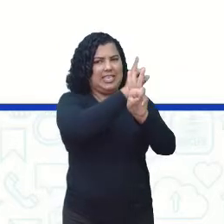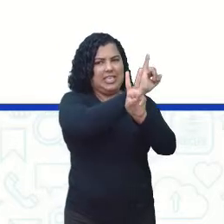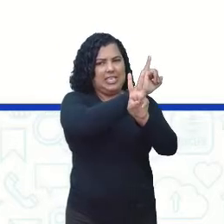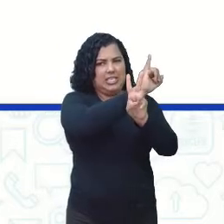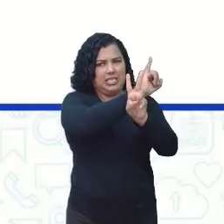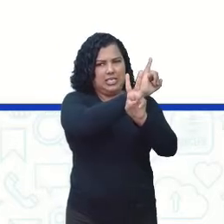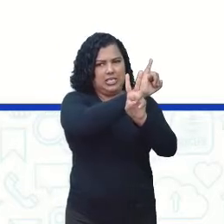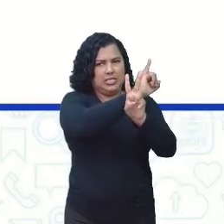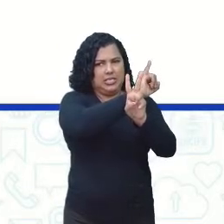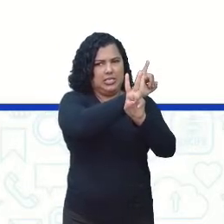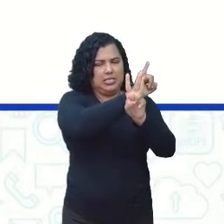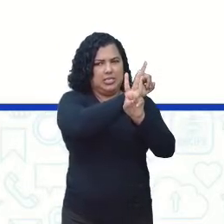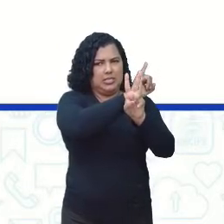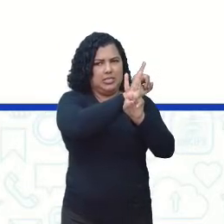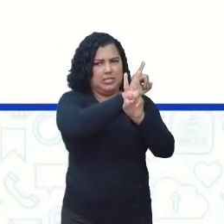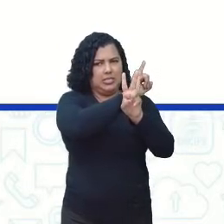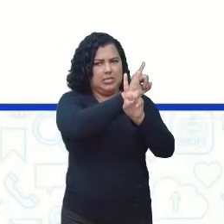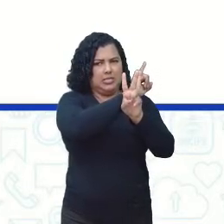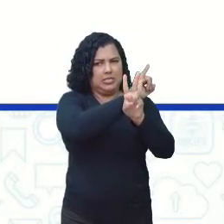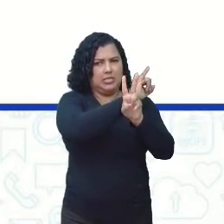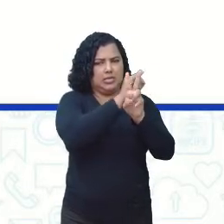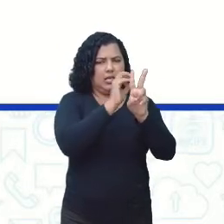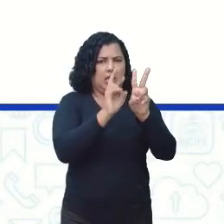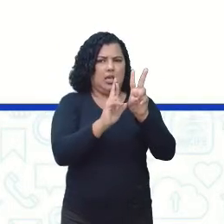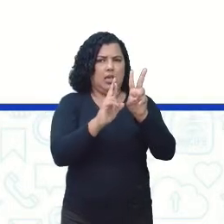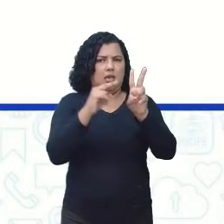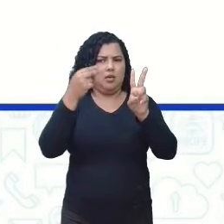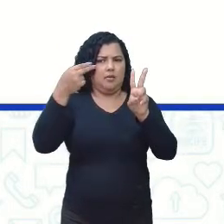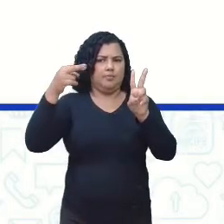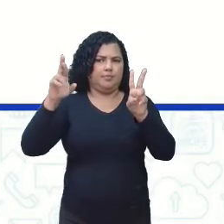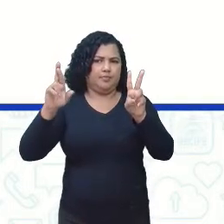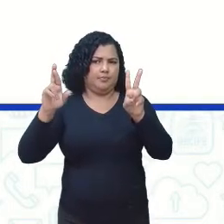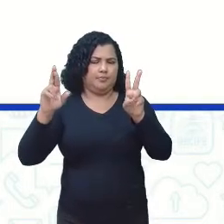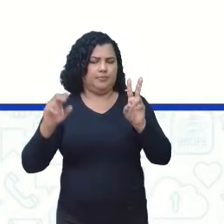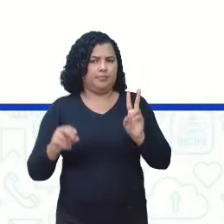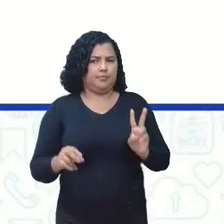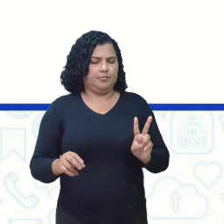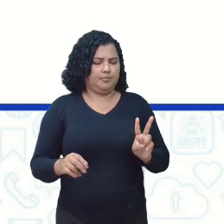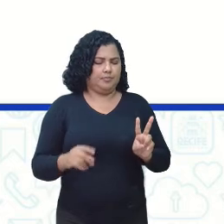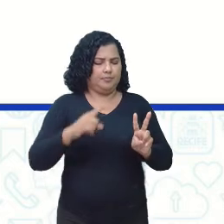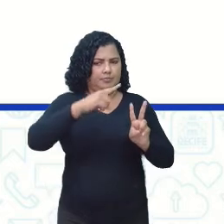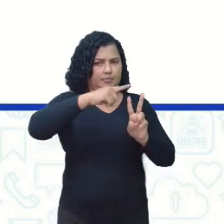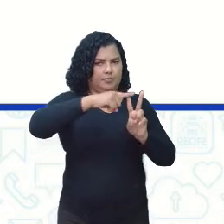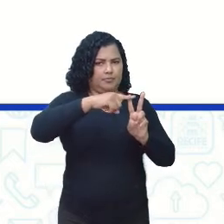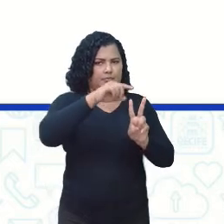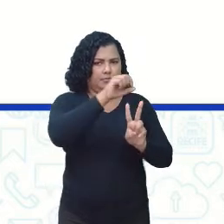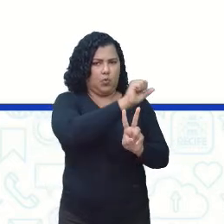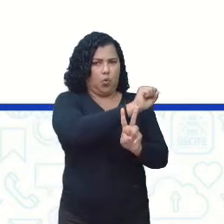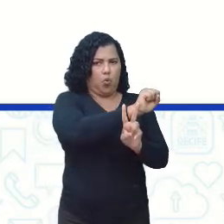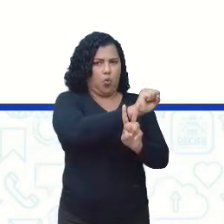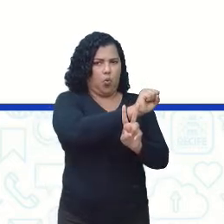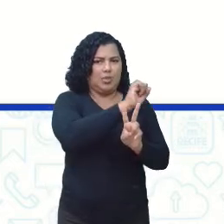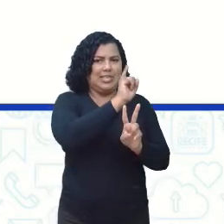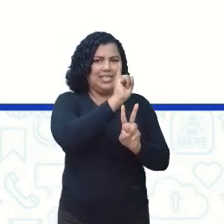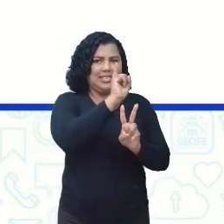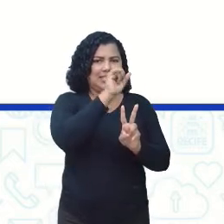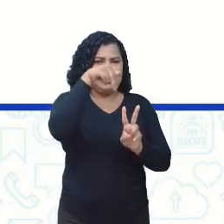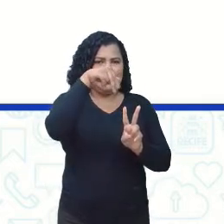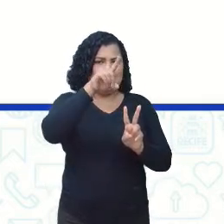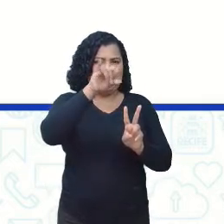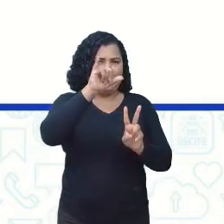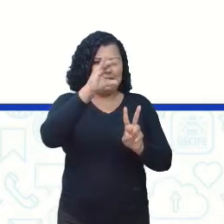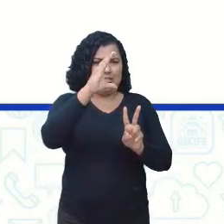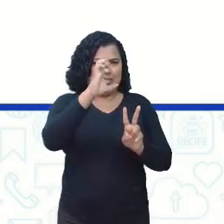nesse raiz oitava de 243, esse 8, ele é chamado de